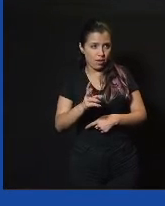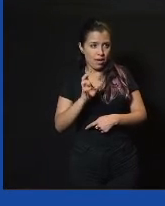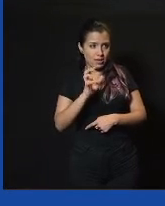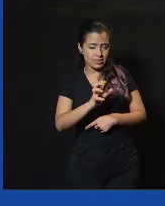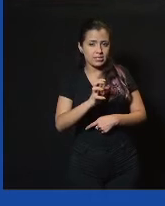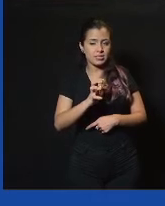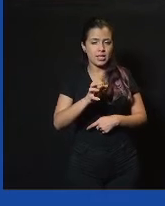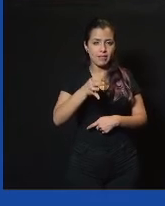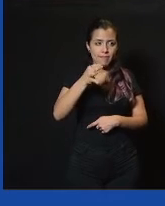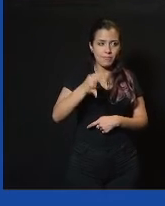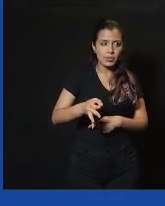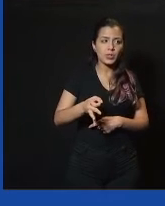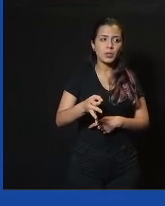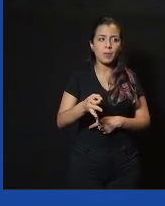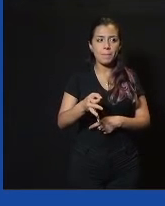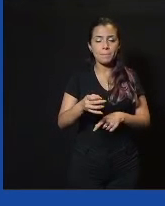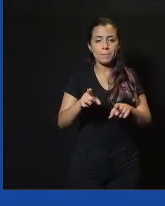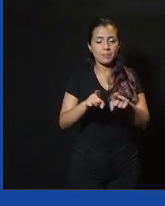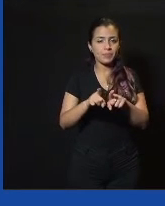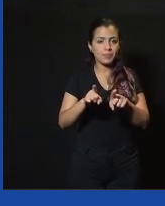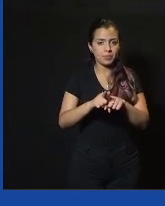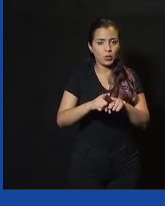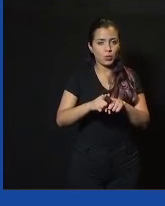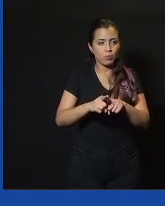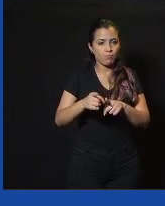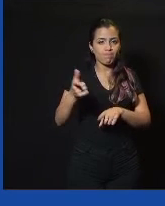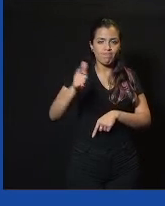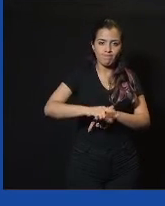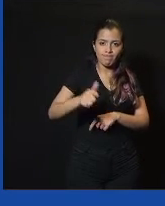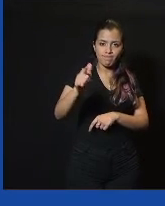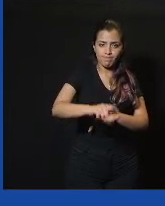sólida e atuante?